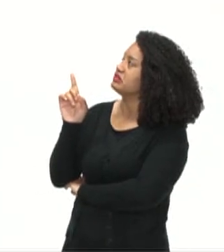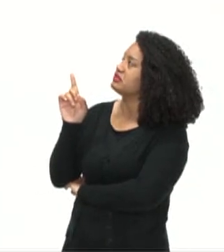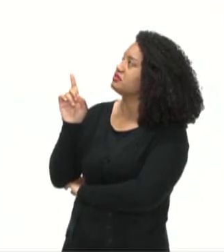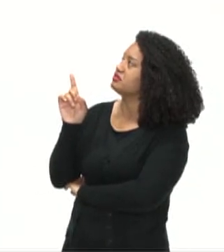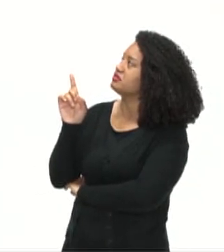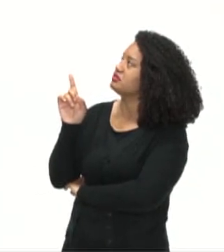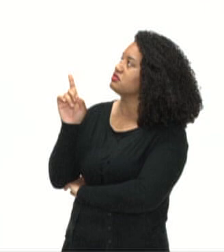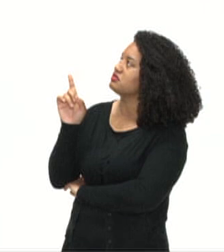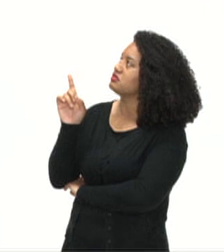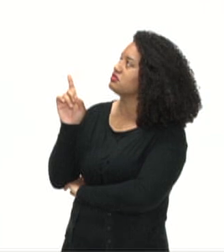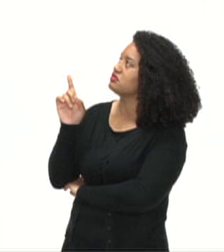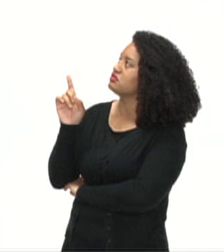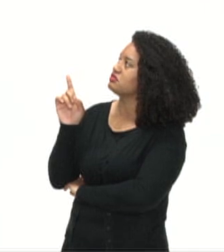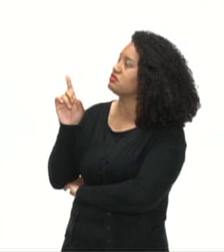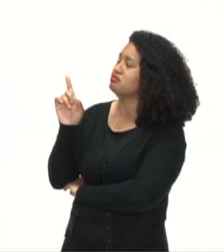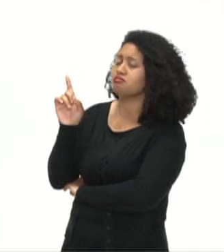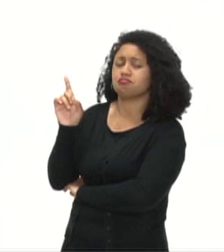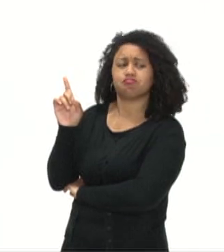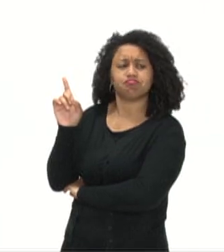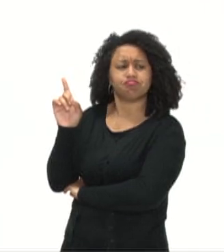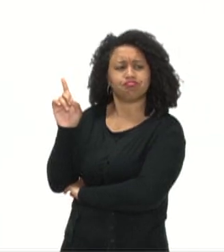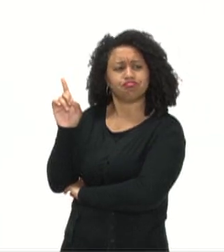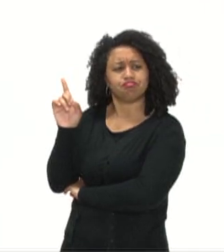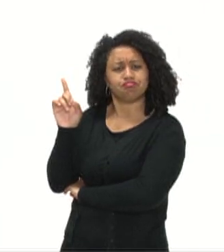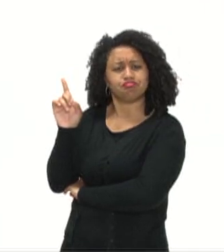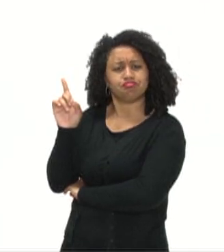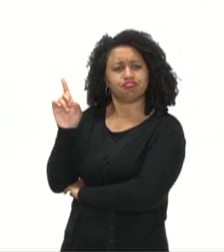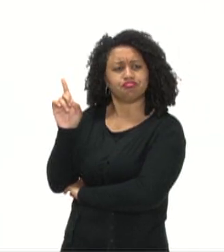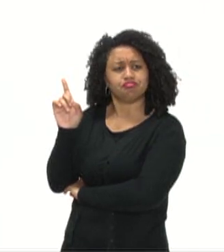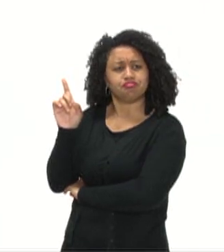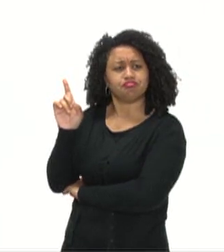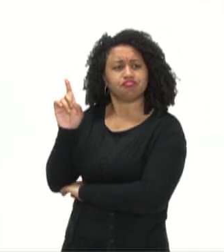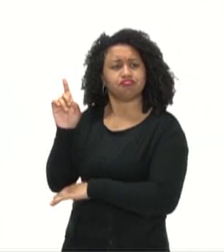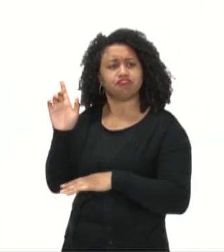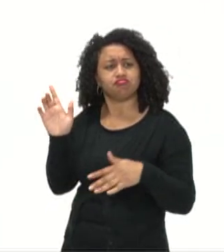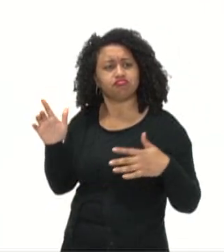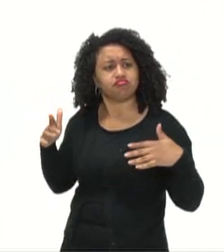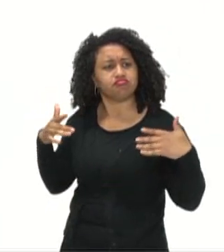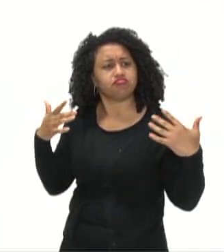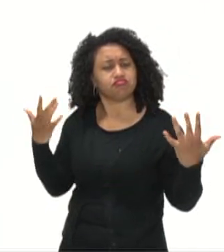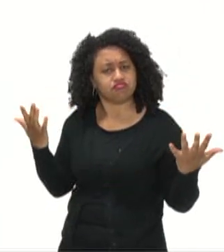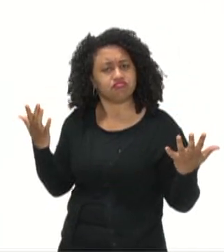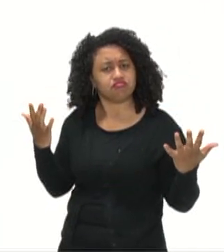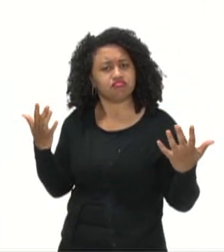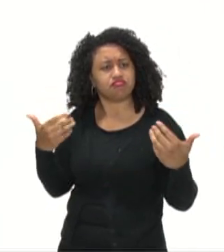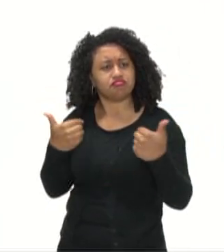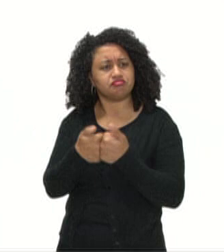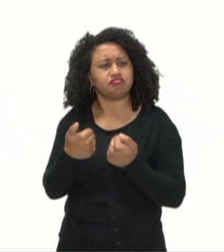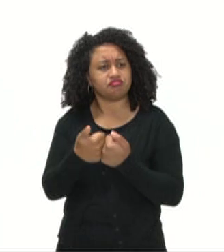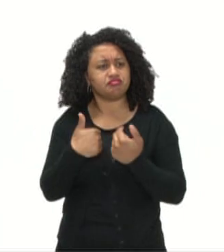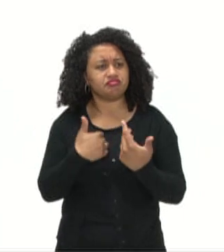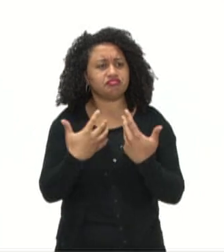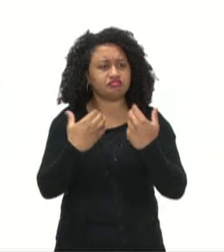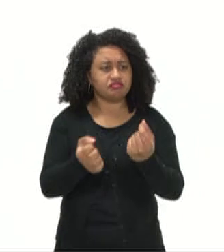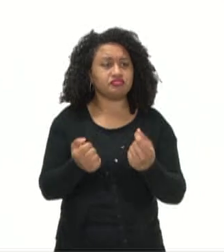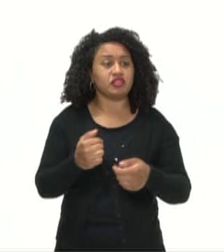narrador, será que a física permite isso? Vejam que o seu coiote ele colocou o motor